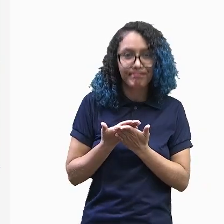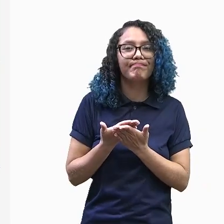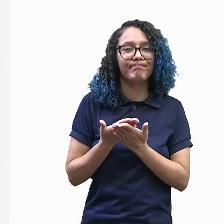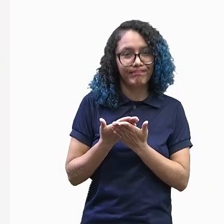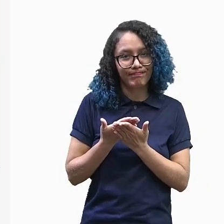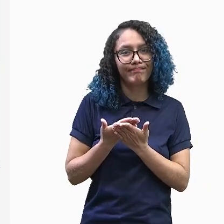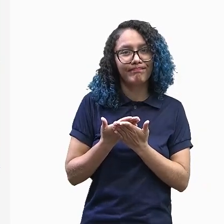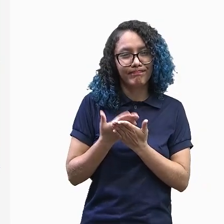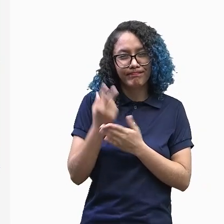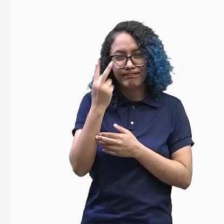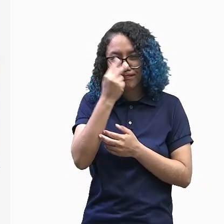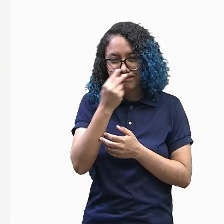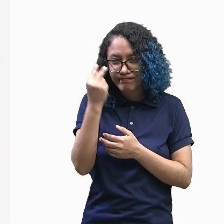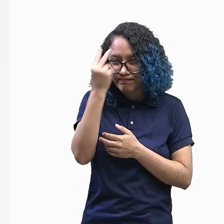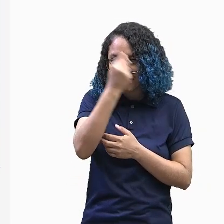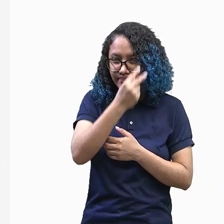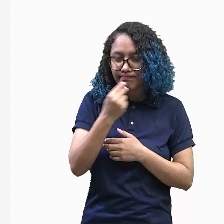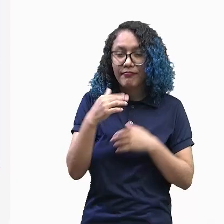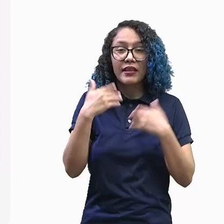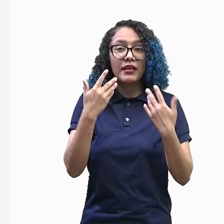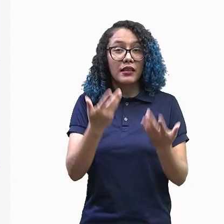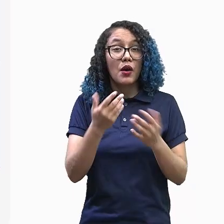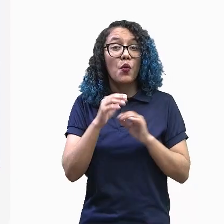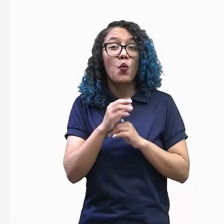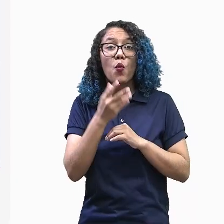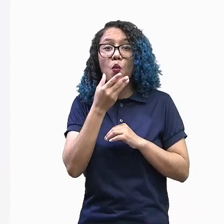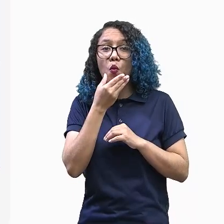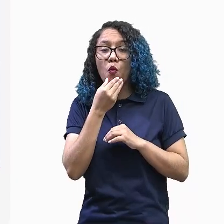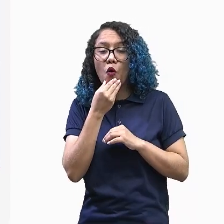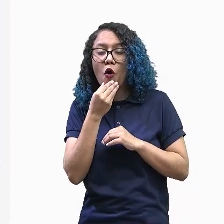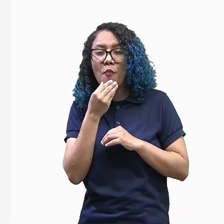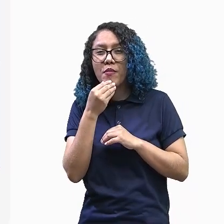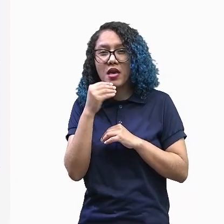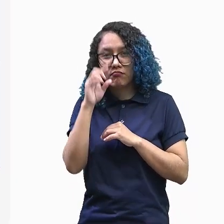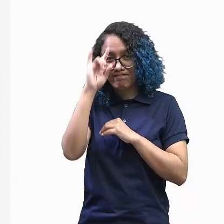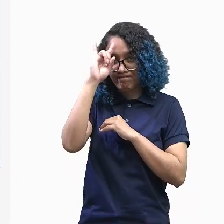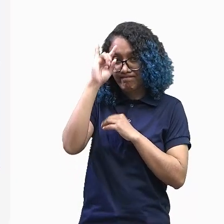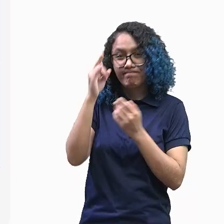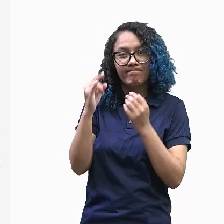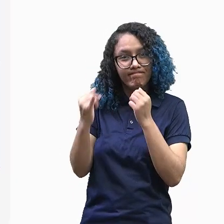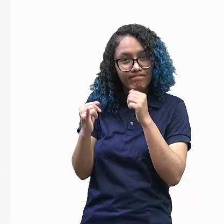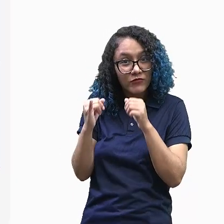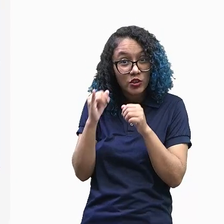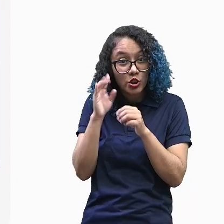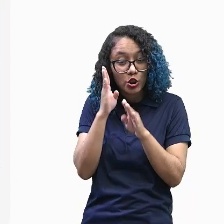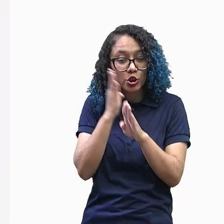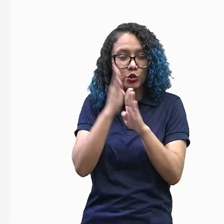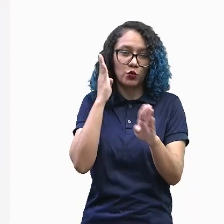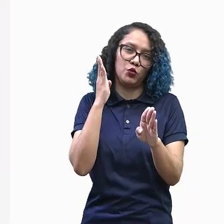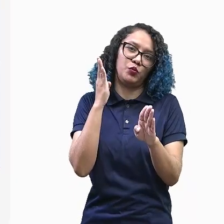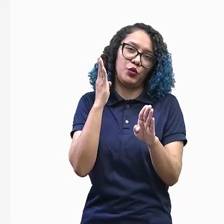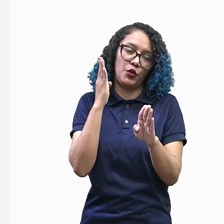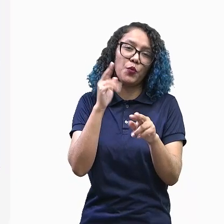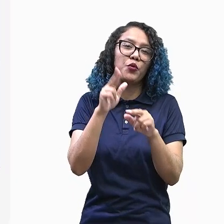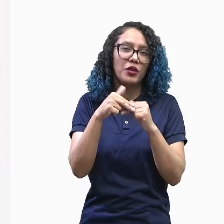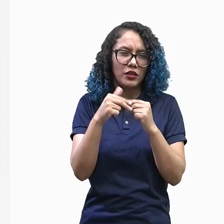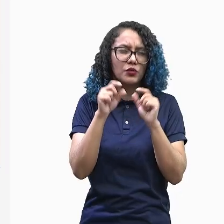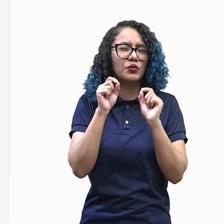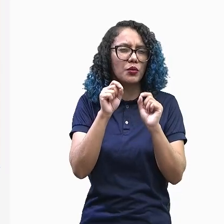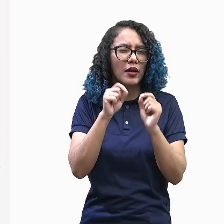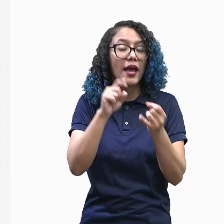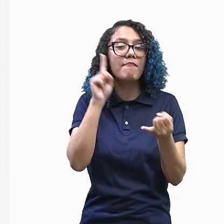Então, o Vilela acabou descobrindo, né, o caso dos dois e resolveu se vingar,